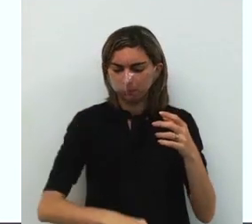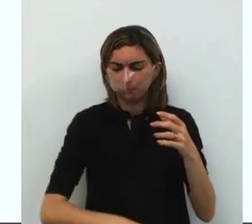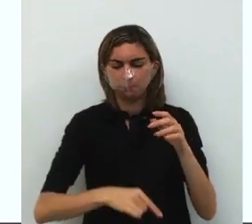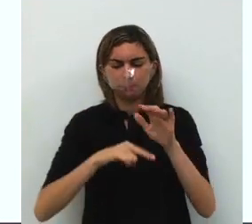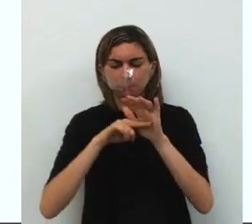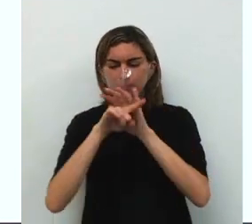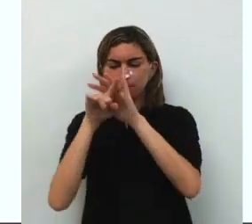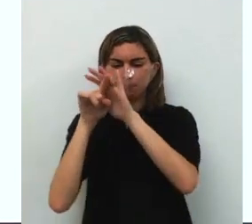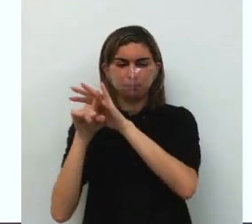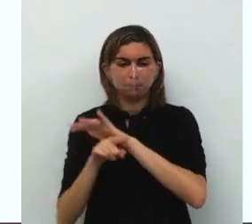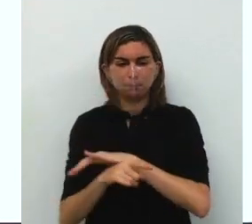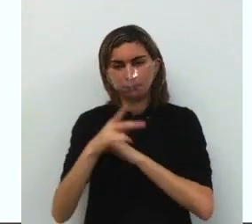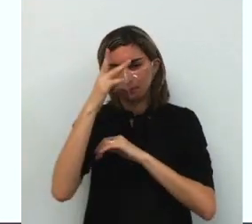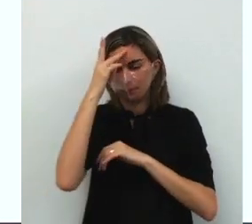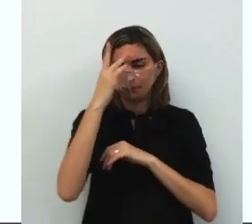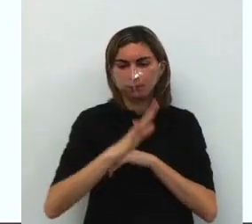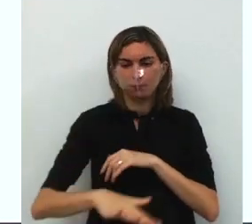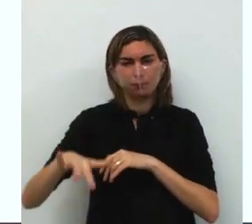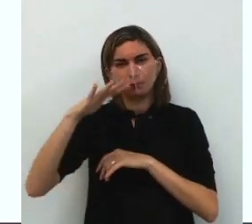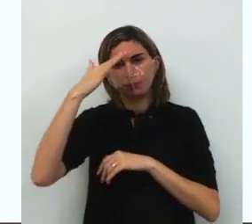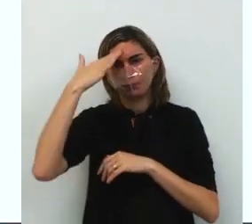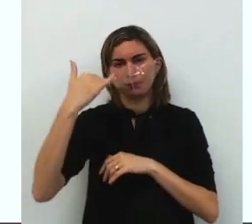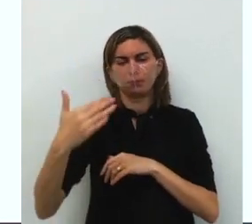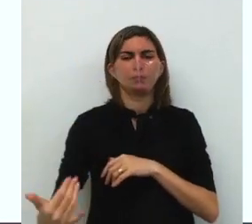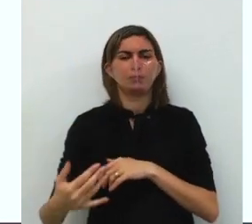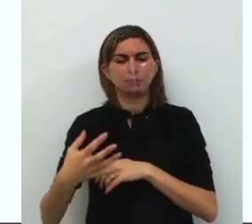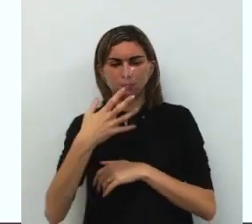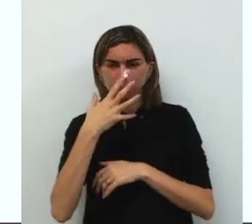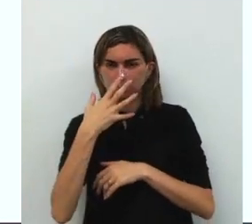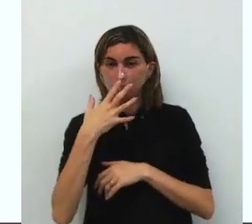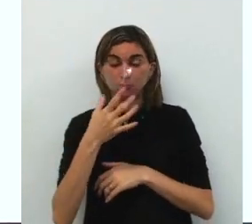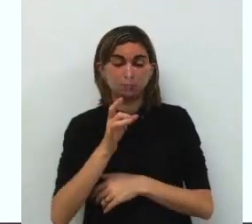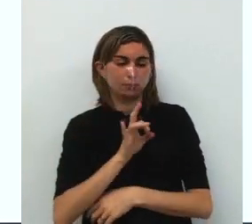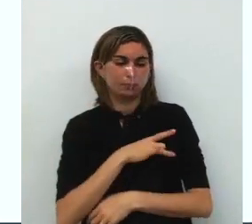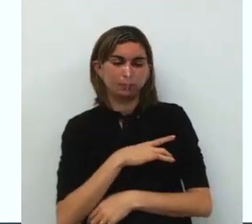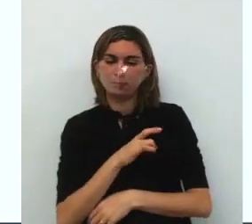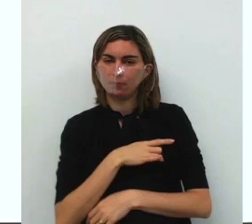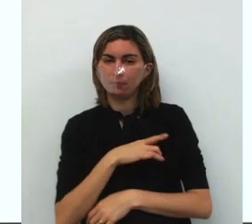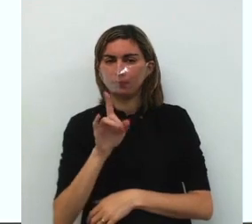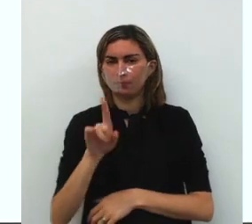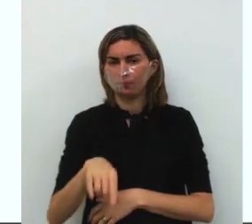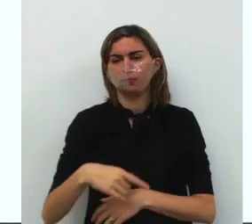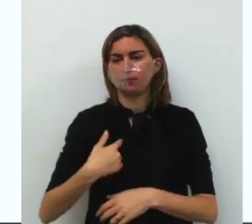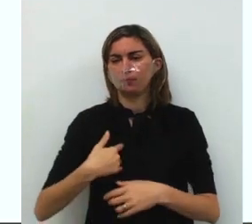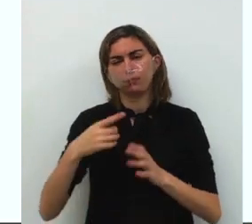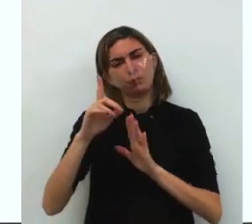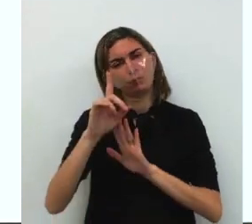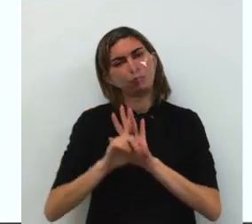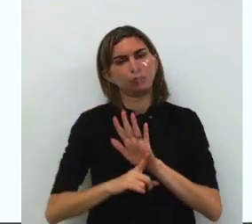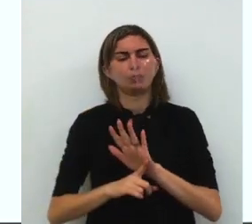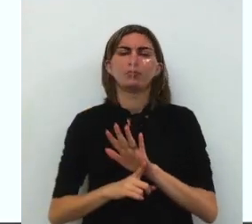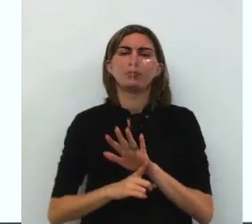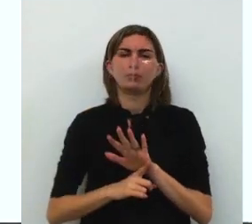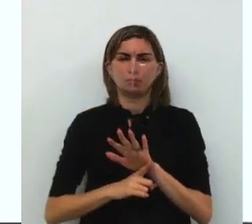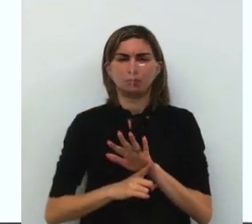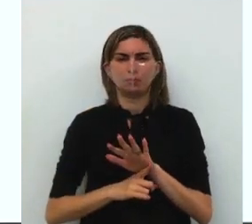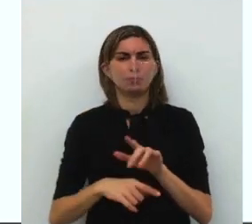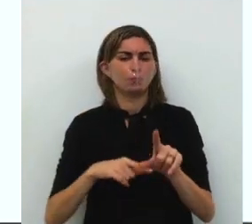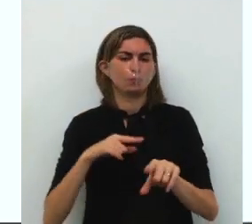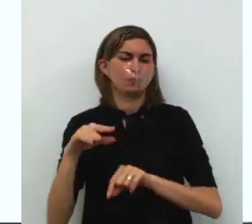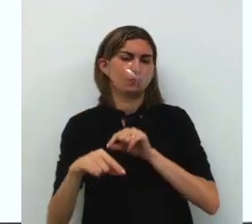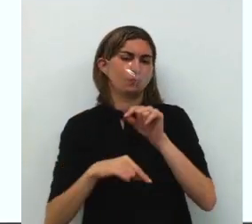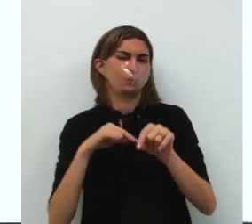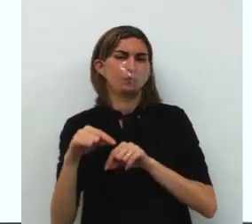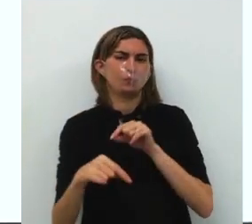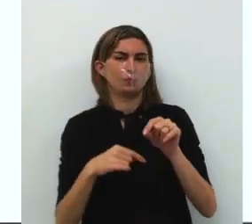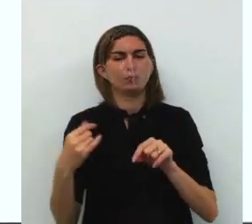a intimidade daquela pessoa famosa que admiram, mas isso é um erro. Todos nós temos direito à intimidade e